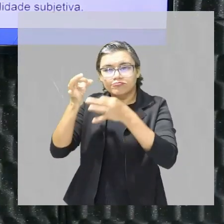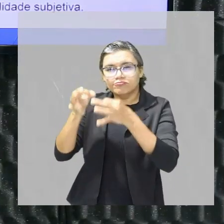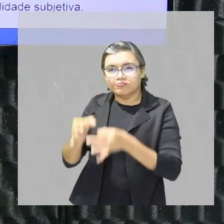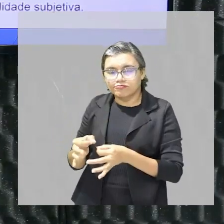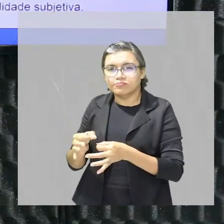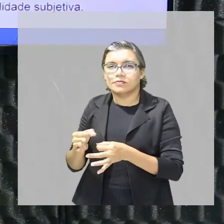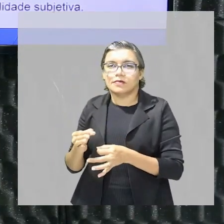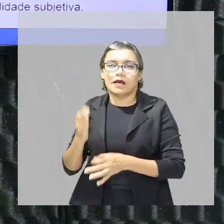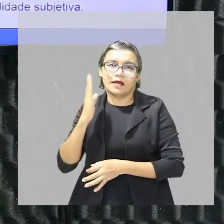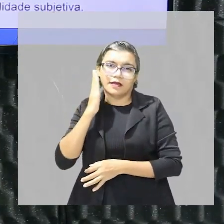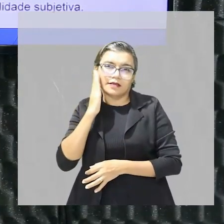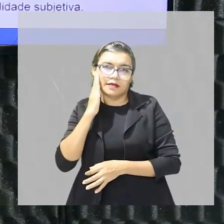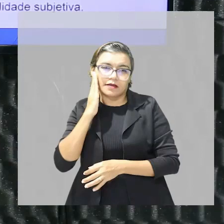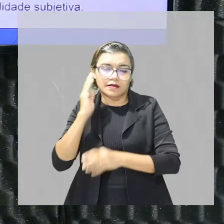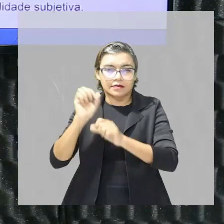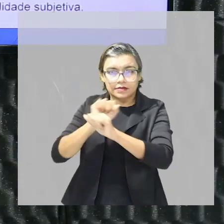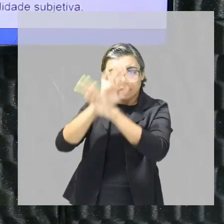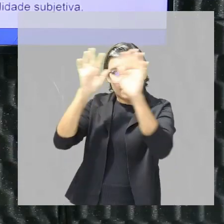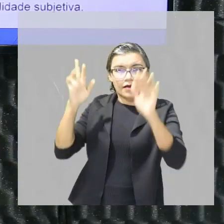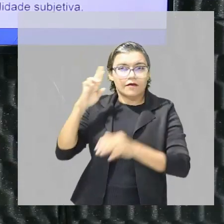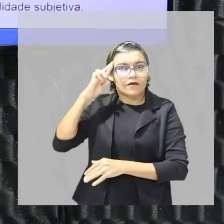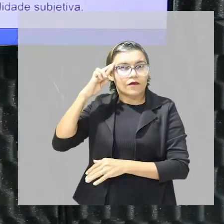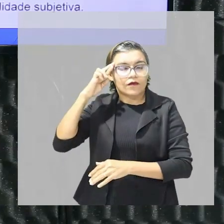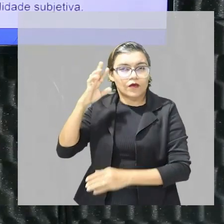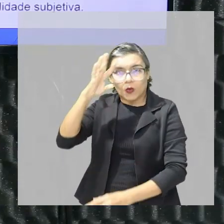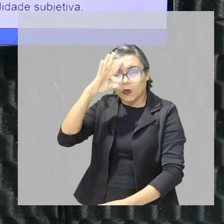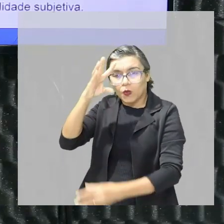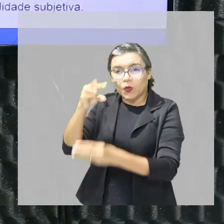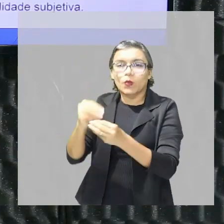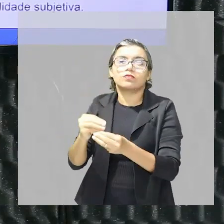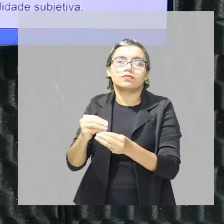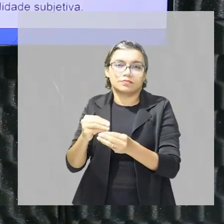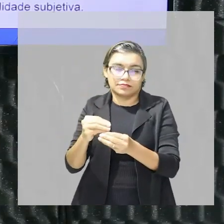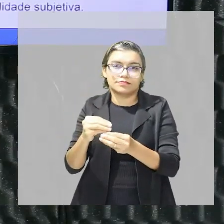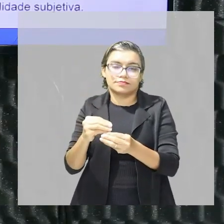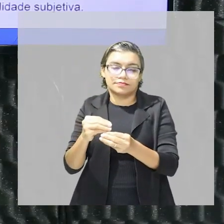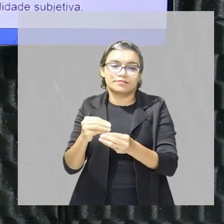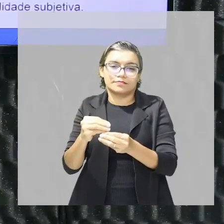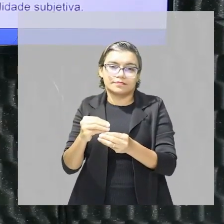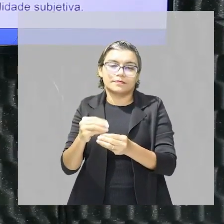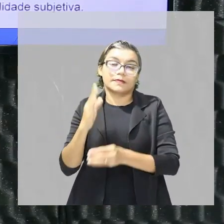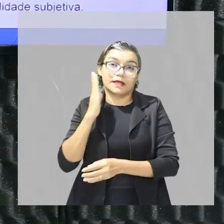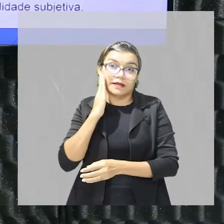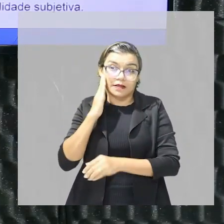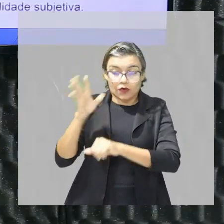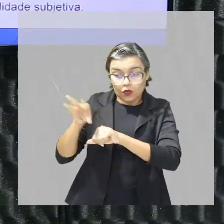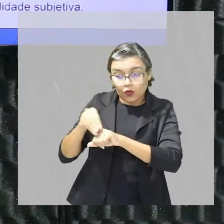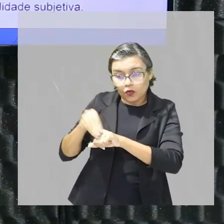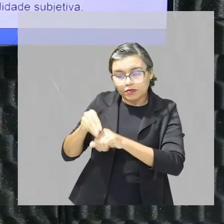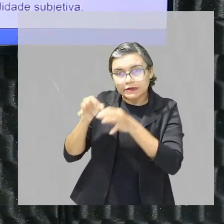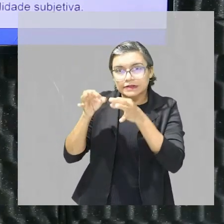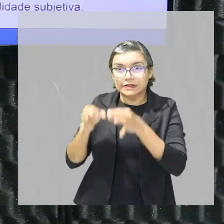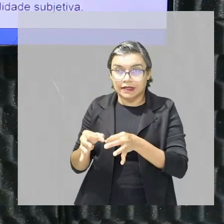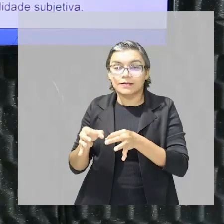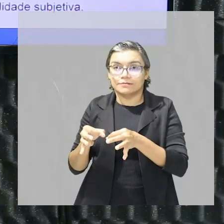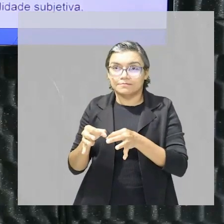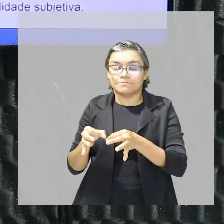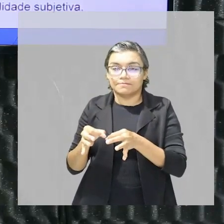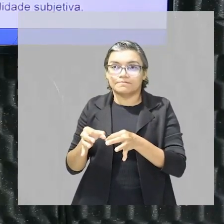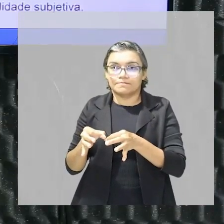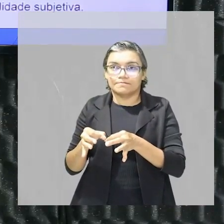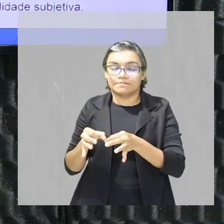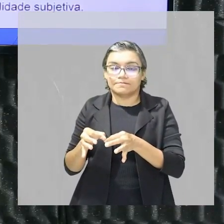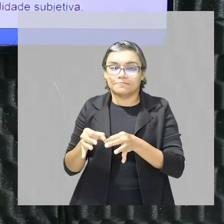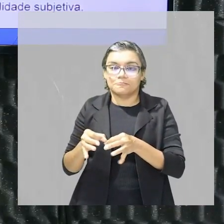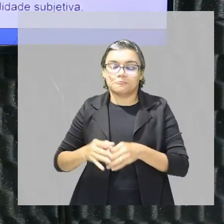alguma Claro reflexão uma conclusão mais perto daquilo que é o conhecimento adequado segundo o nosso autor